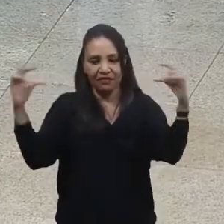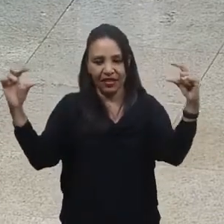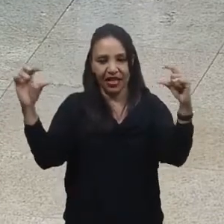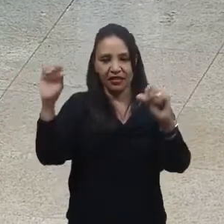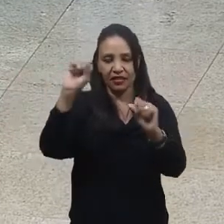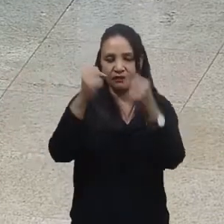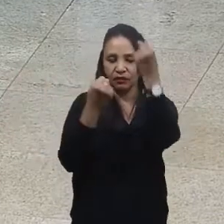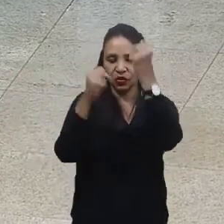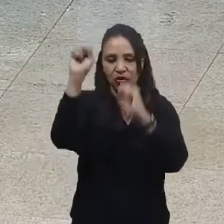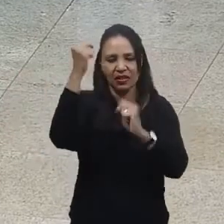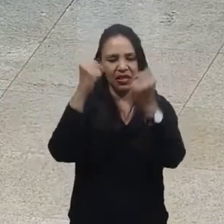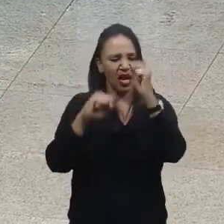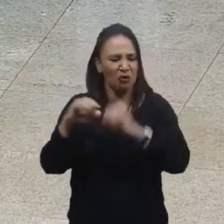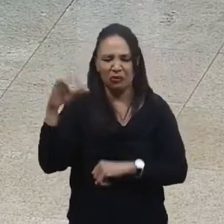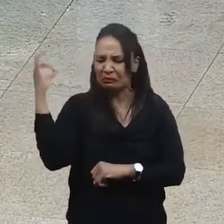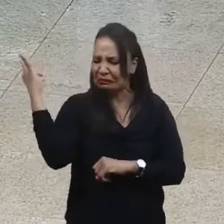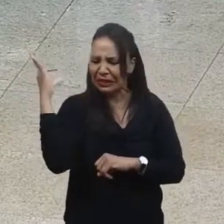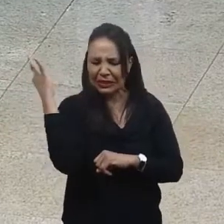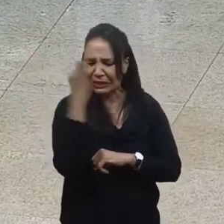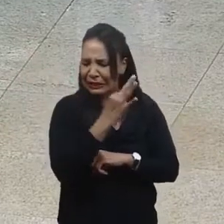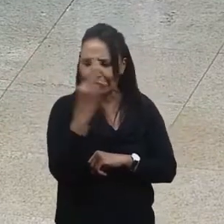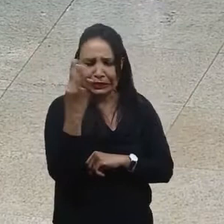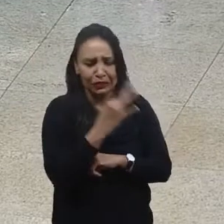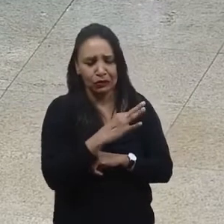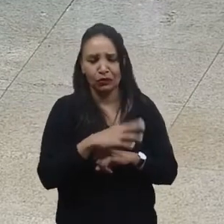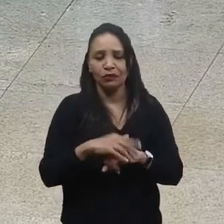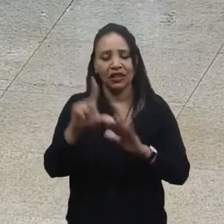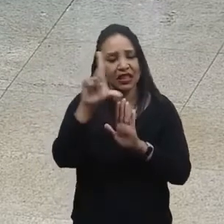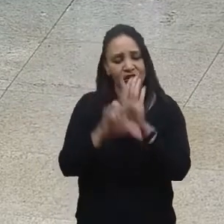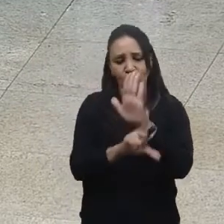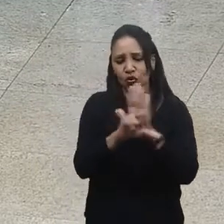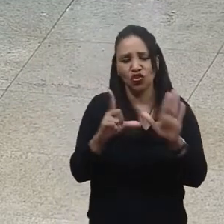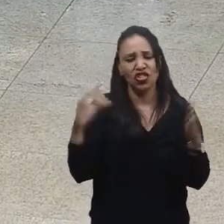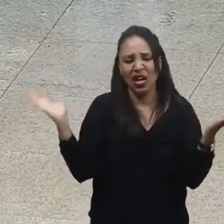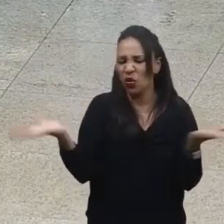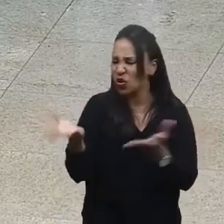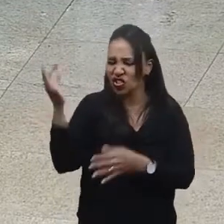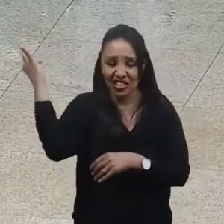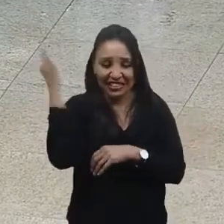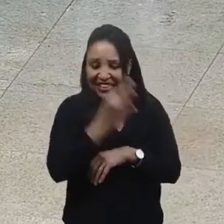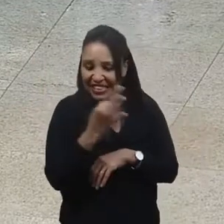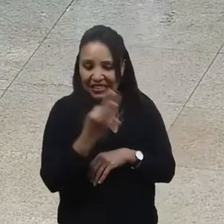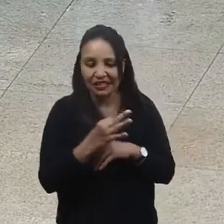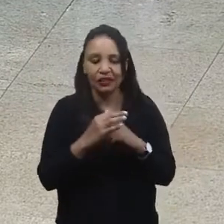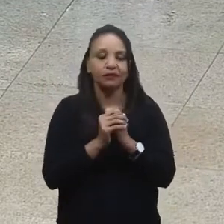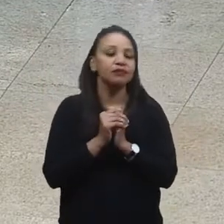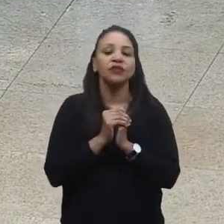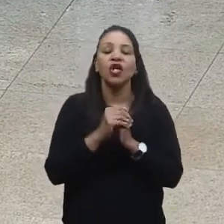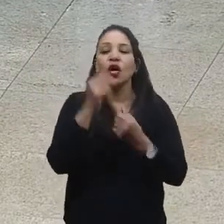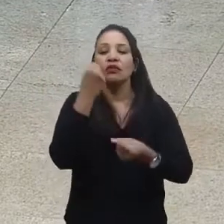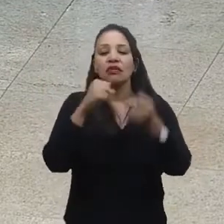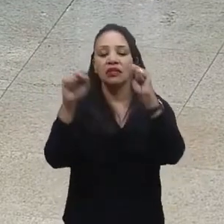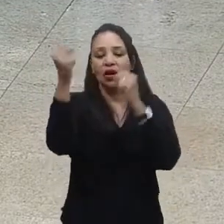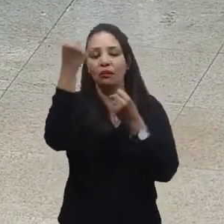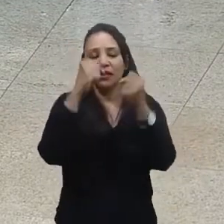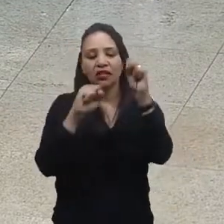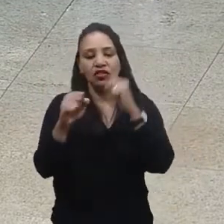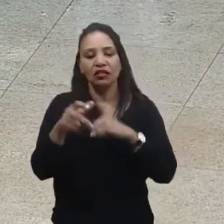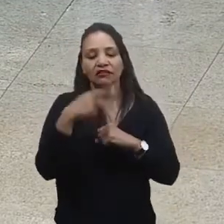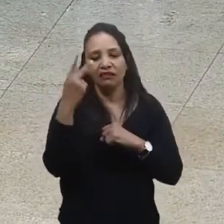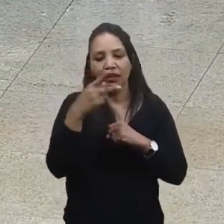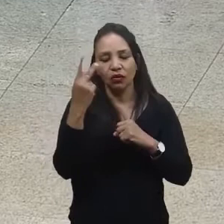também então linda a liturgia está belíssima por isso aqui no Salmo salmista aqui no